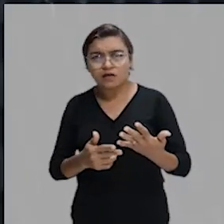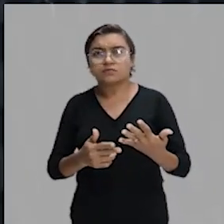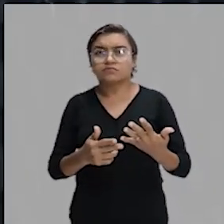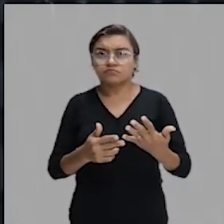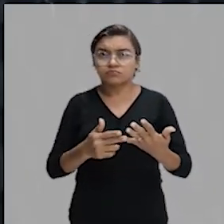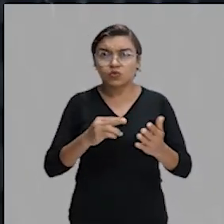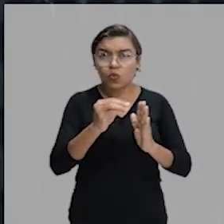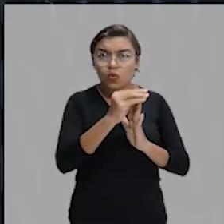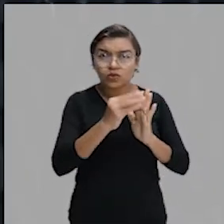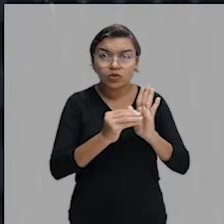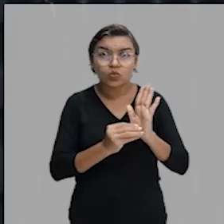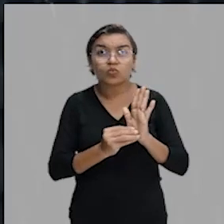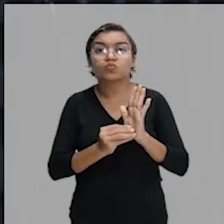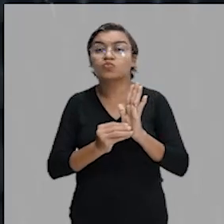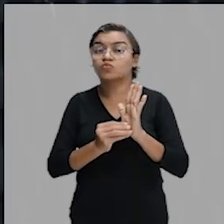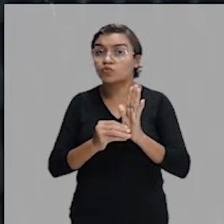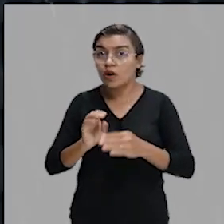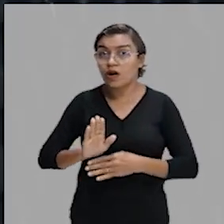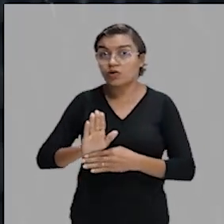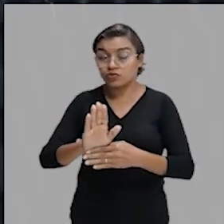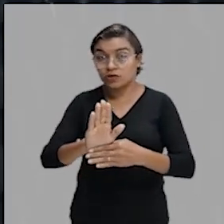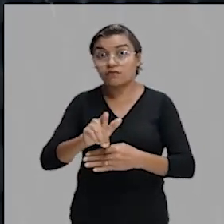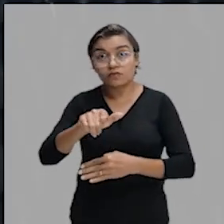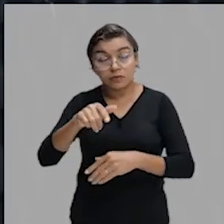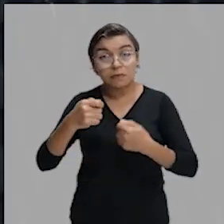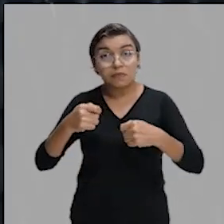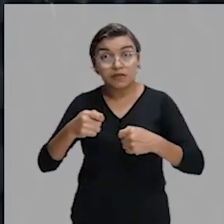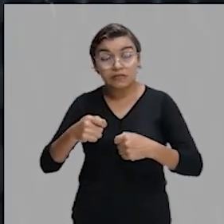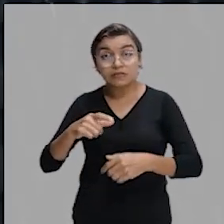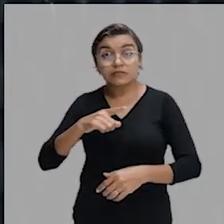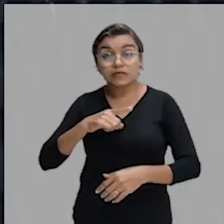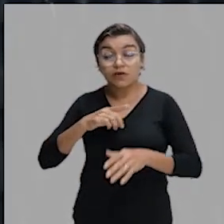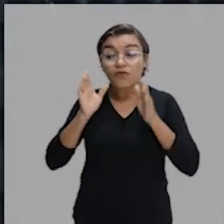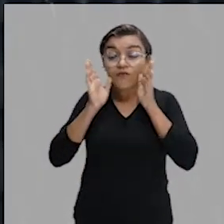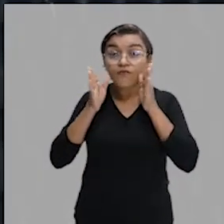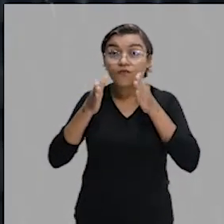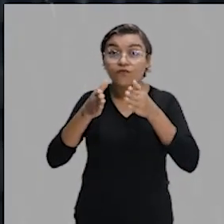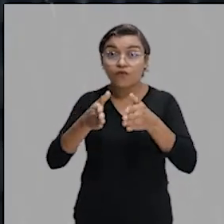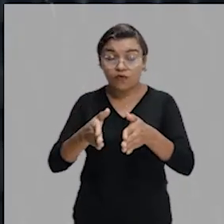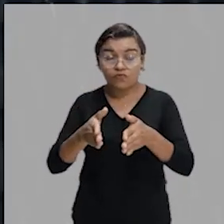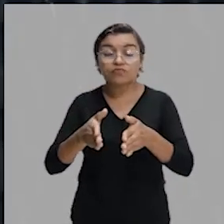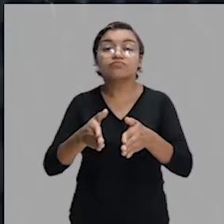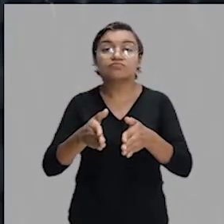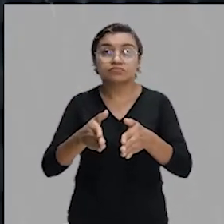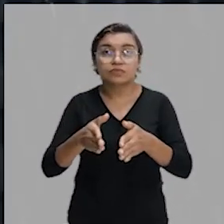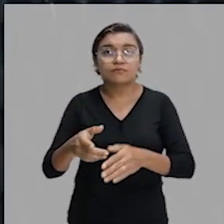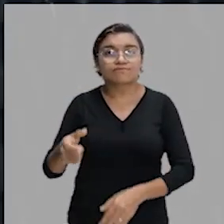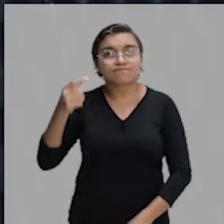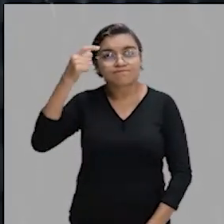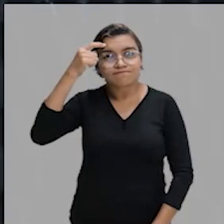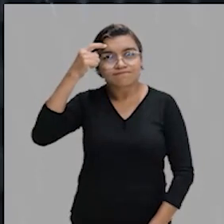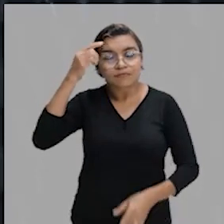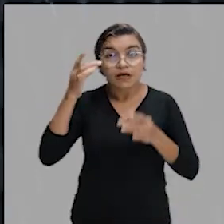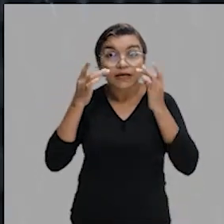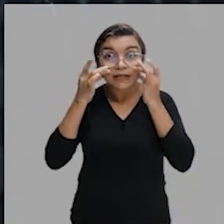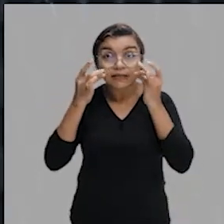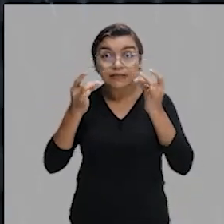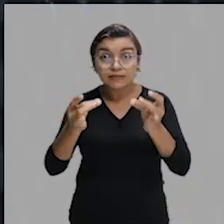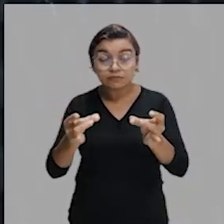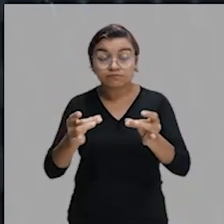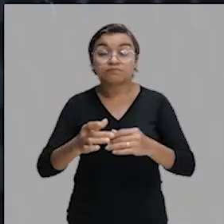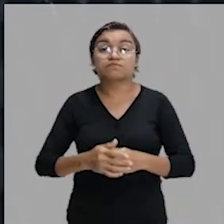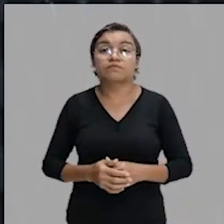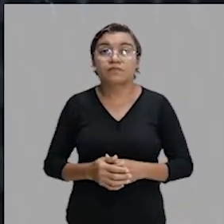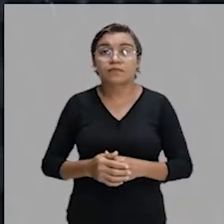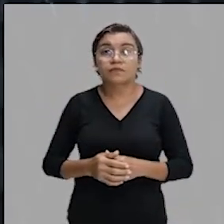com vocês e conta aí com a boa participação de vocês, com o foco de vocês e, claro, com a concentração. Eu sempre peço para você